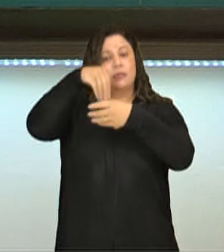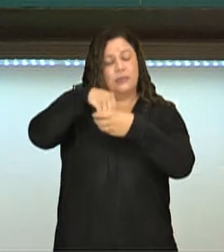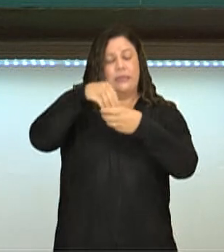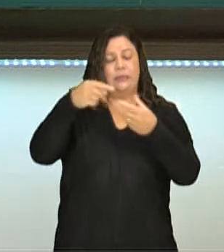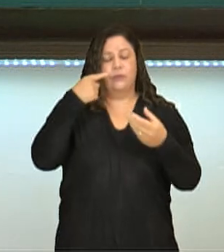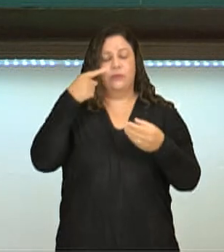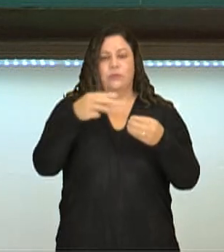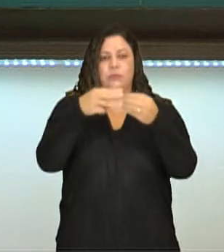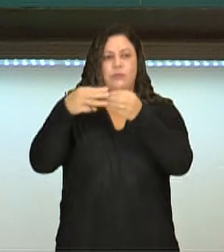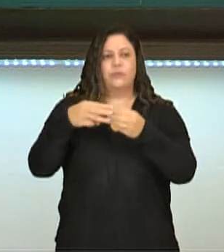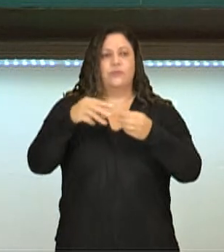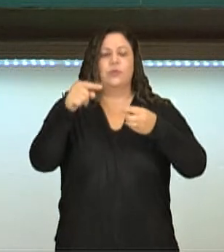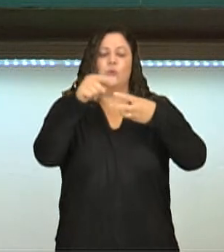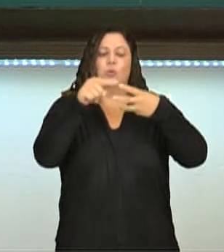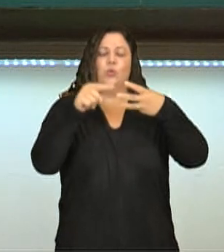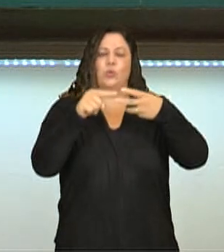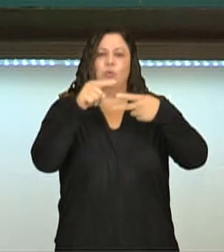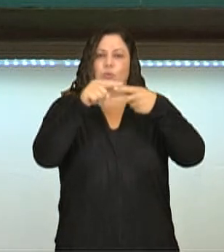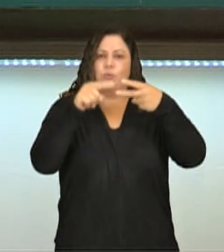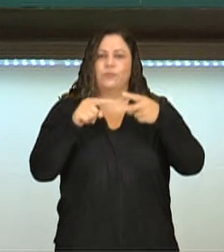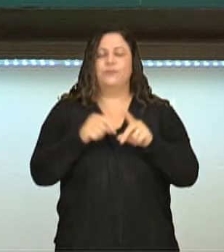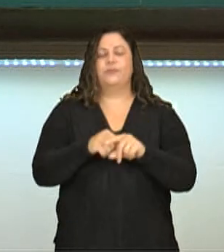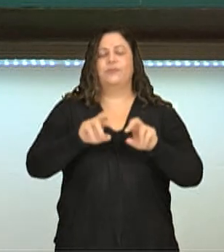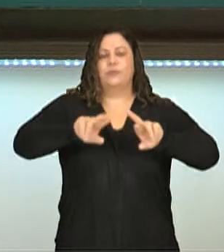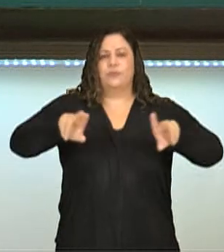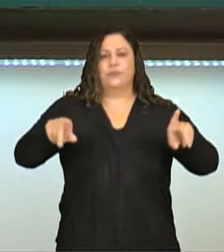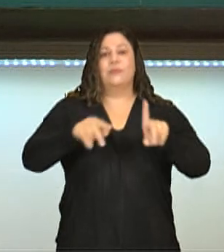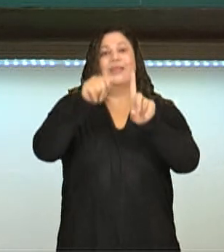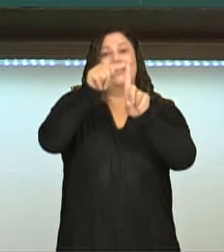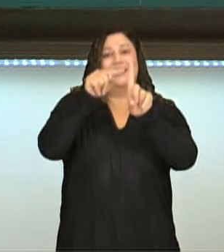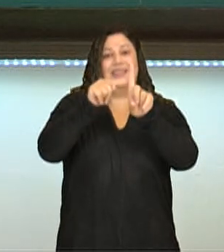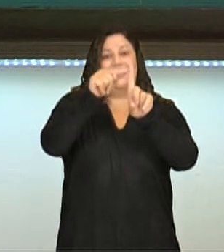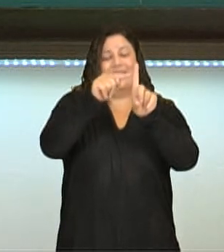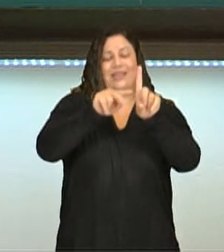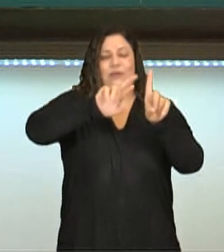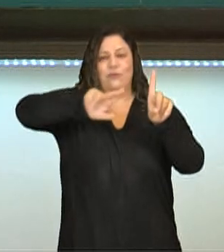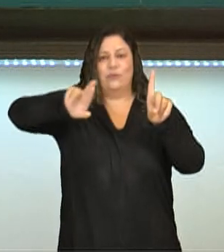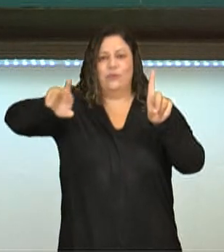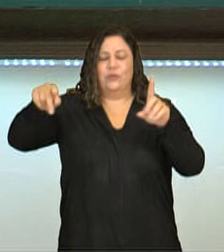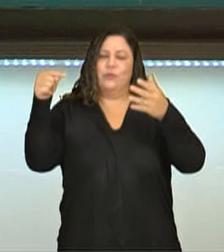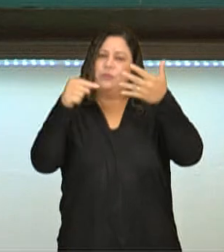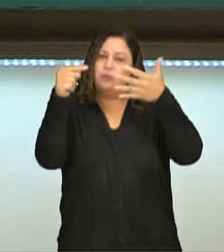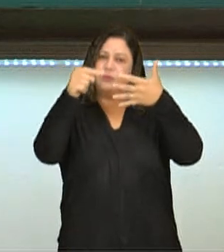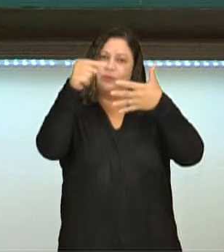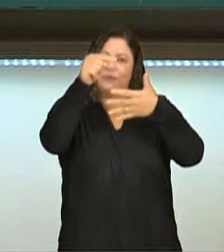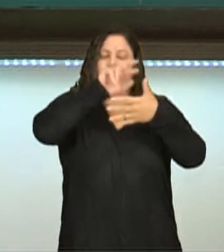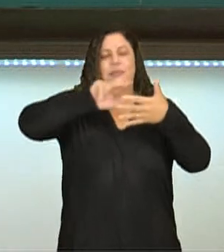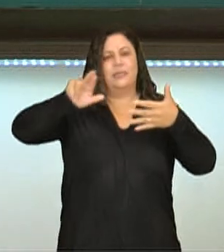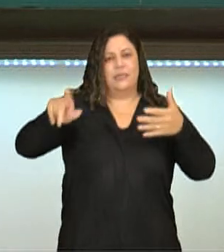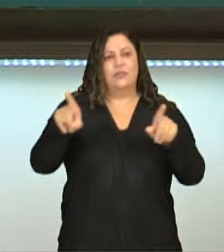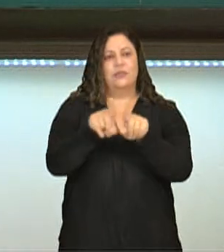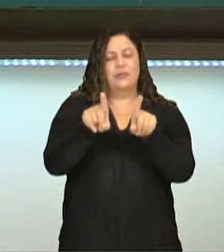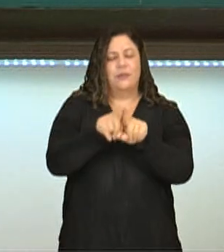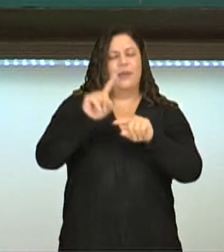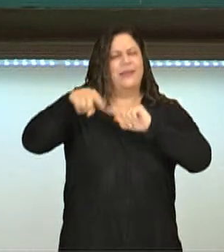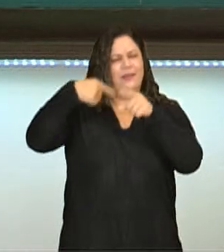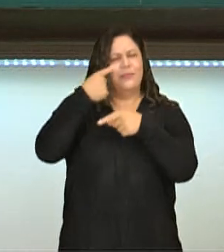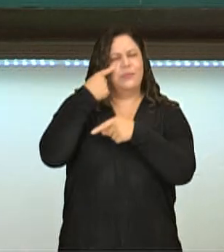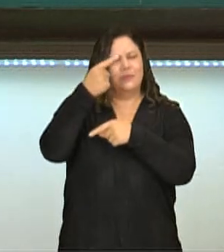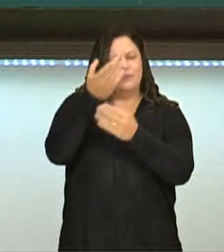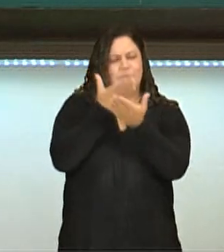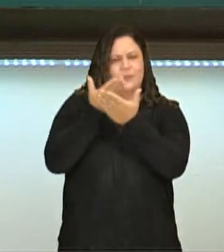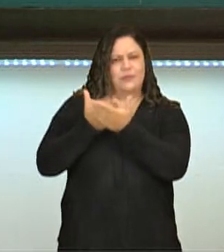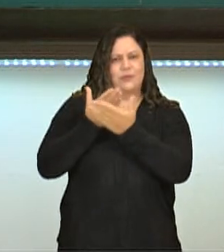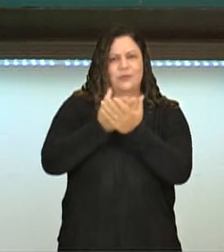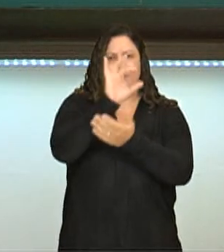tipos de endocitose, que a gente vai ter a fagocitose, a pinocitose e a endocitose mediada. A gente já vai ver cada uma dessas